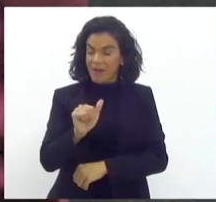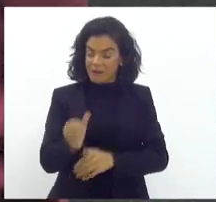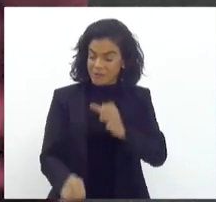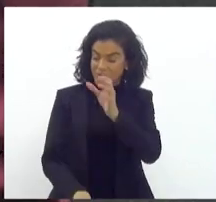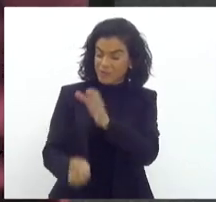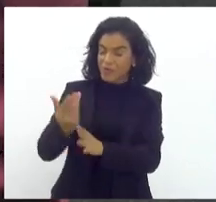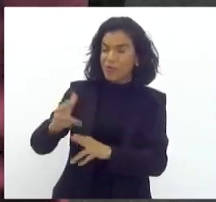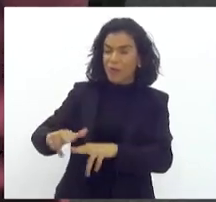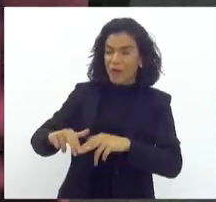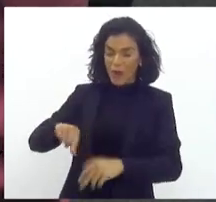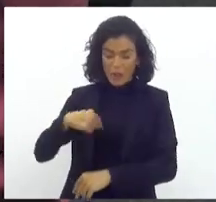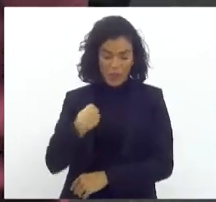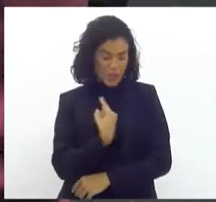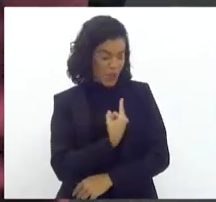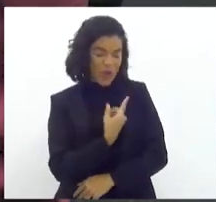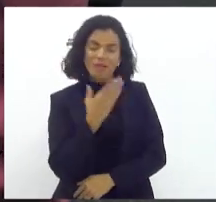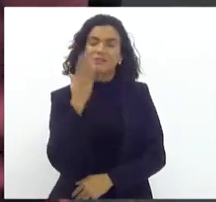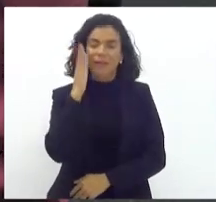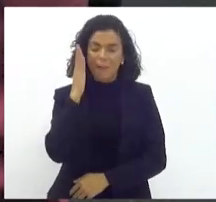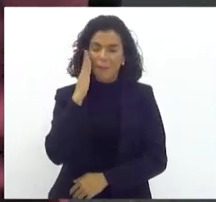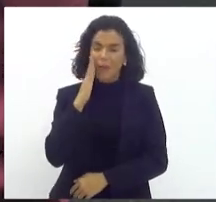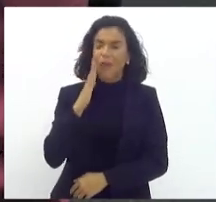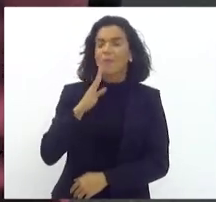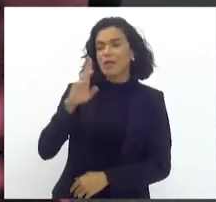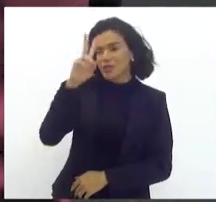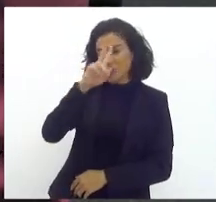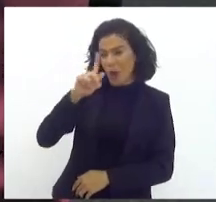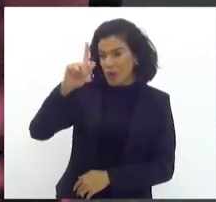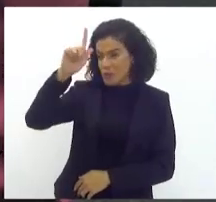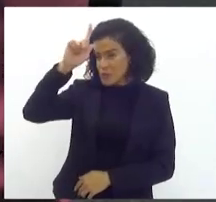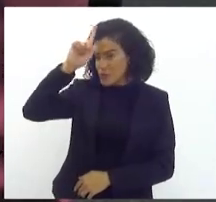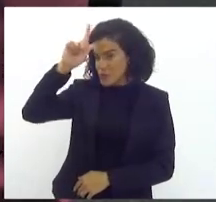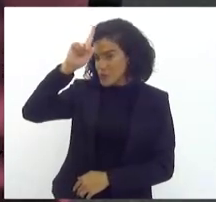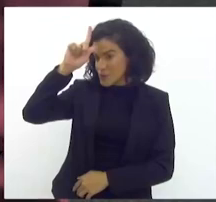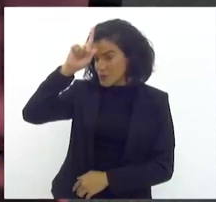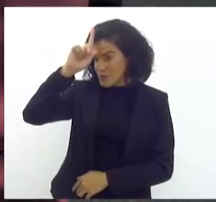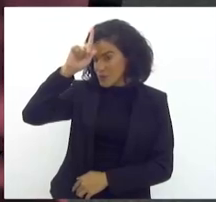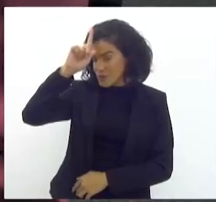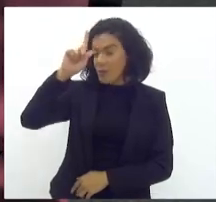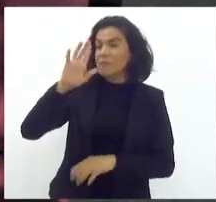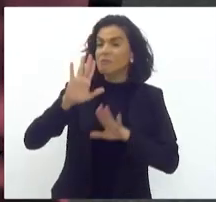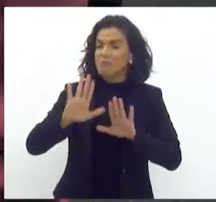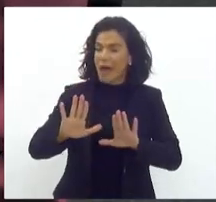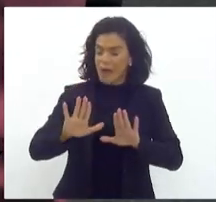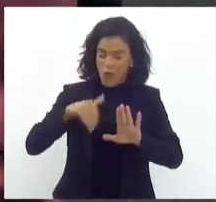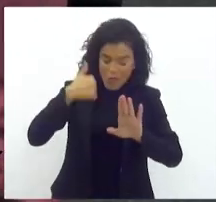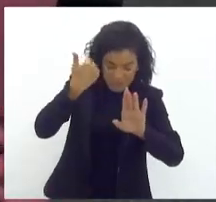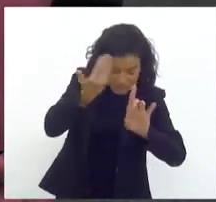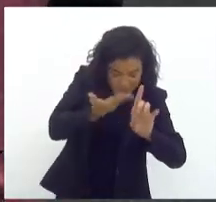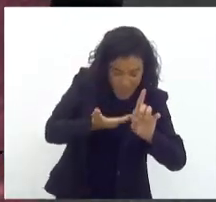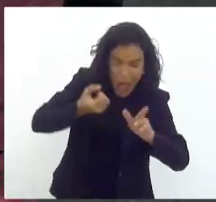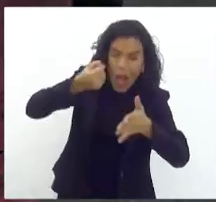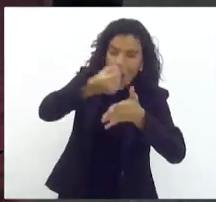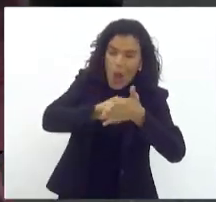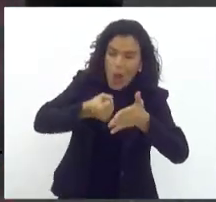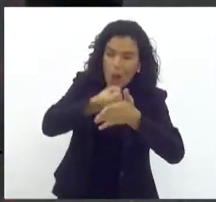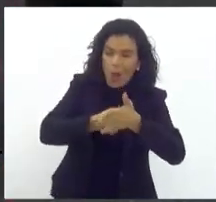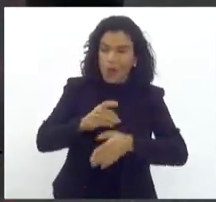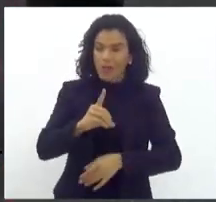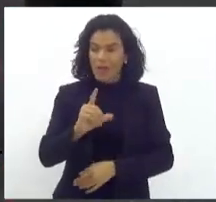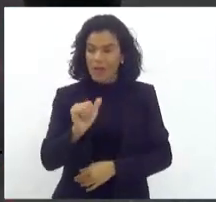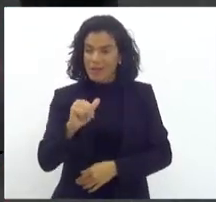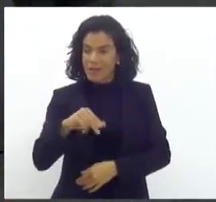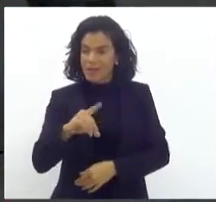nós sabemos né a história de zumbi mas não reverenciamos a luta de Dandara